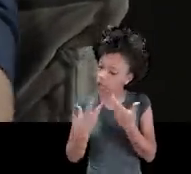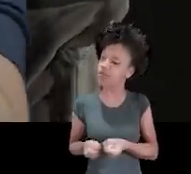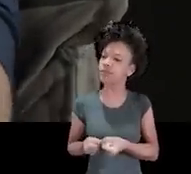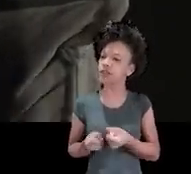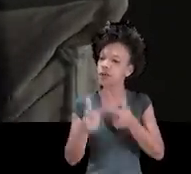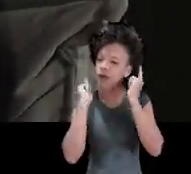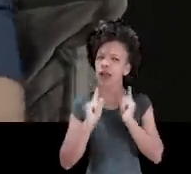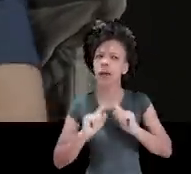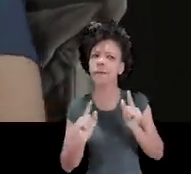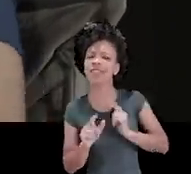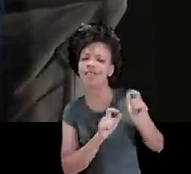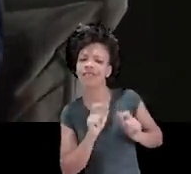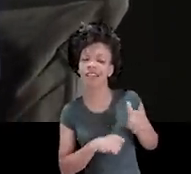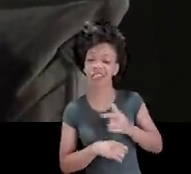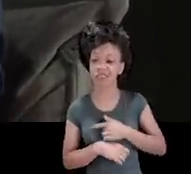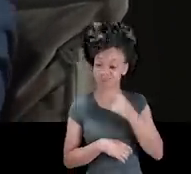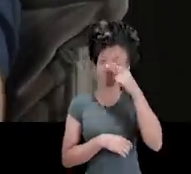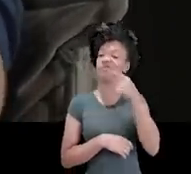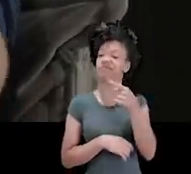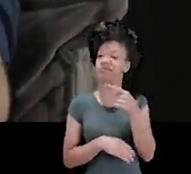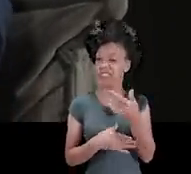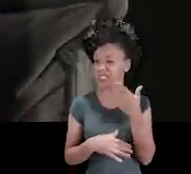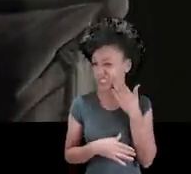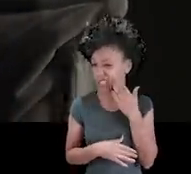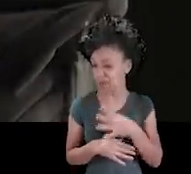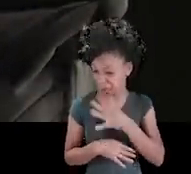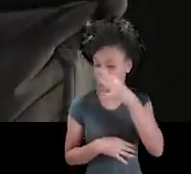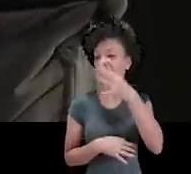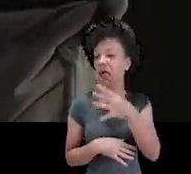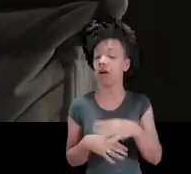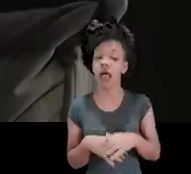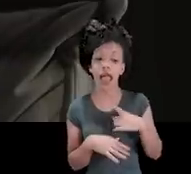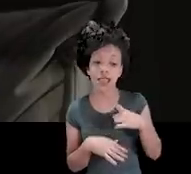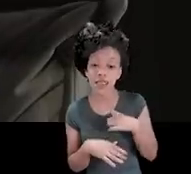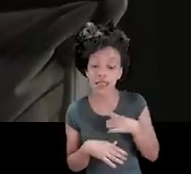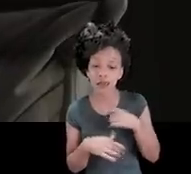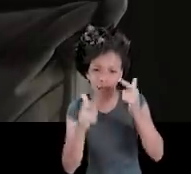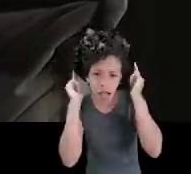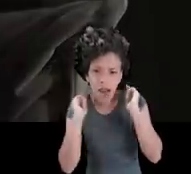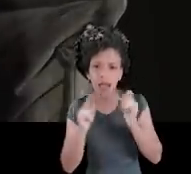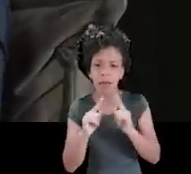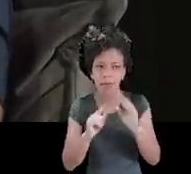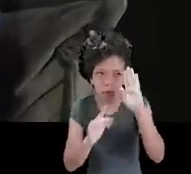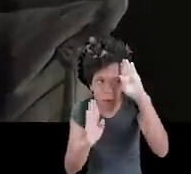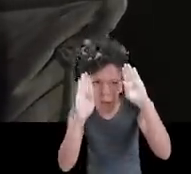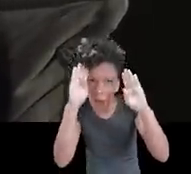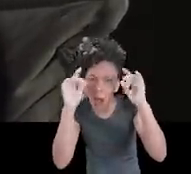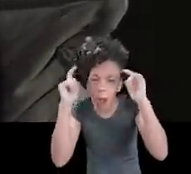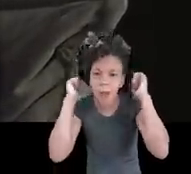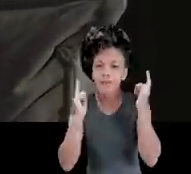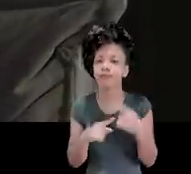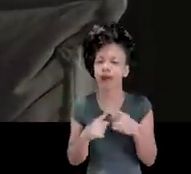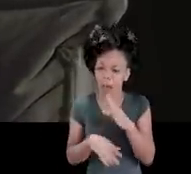mas tem uma galera que eu chamo de arrogante, que é o cara que ele tem, ele é careca, mas ele tem isso daqui, ó, tem essa partezinha aqui. Por que